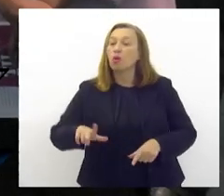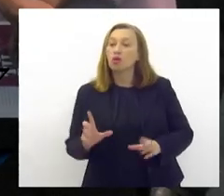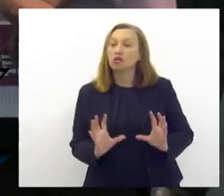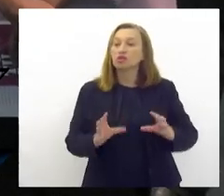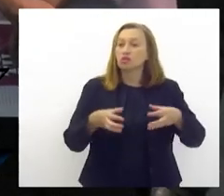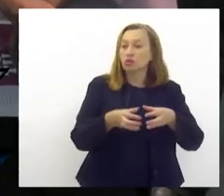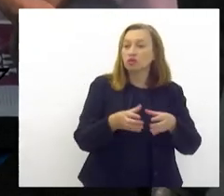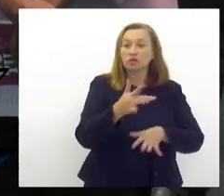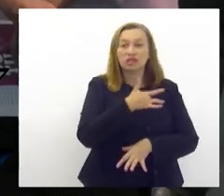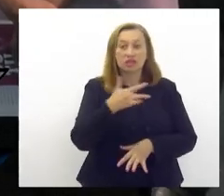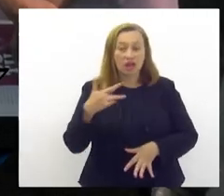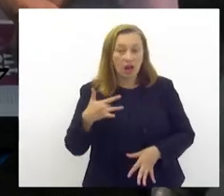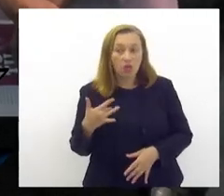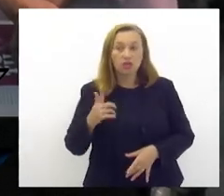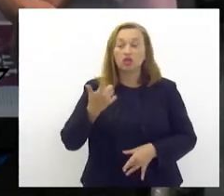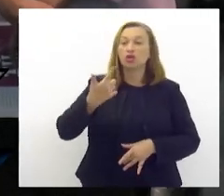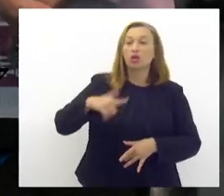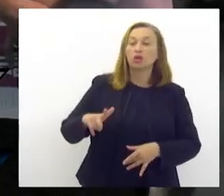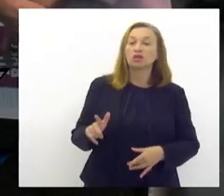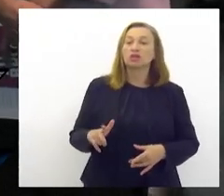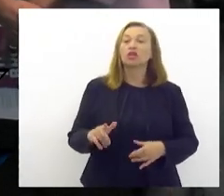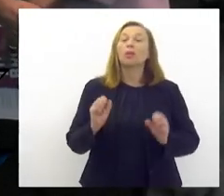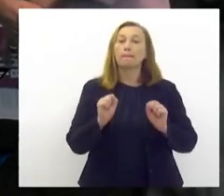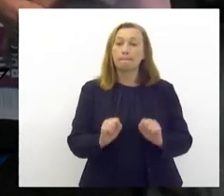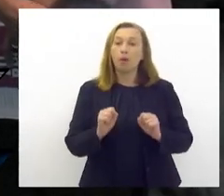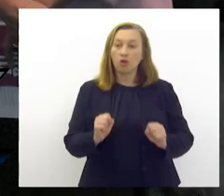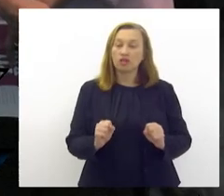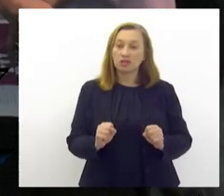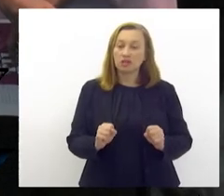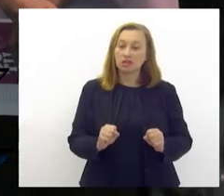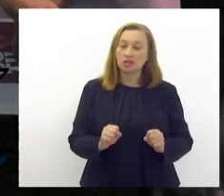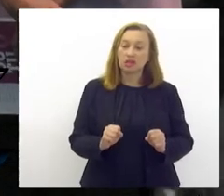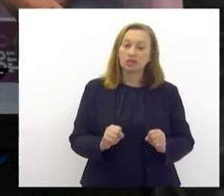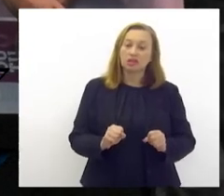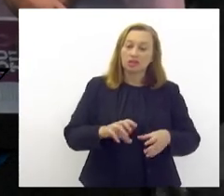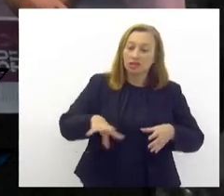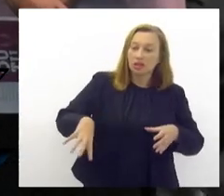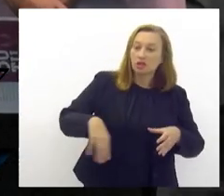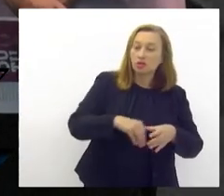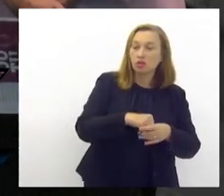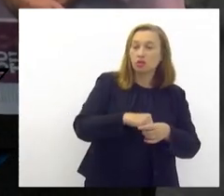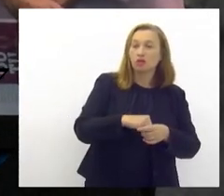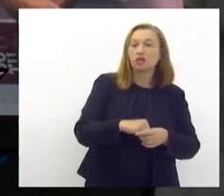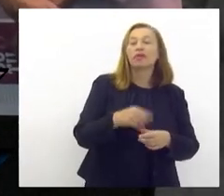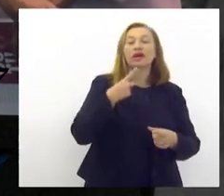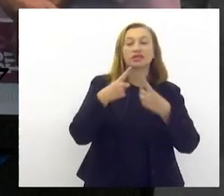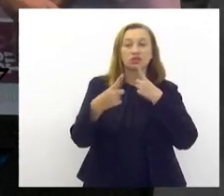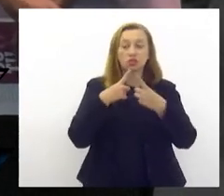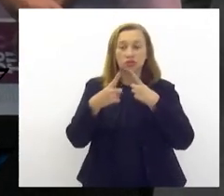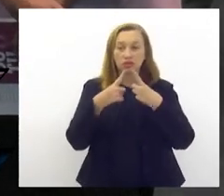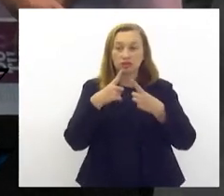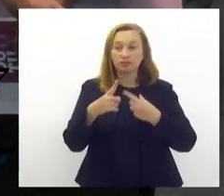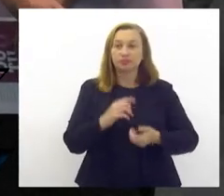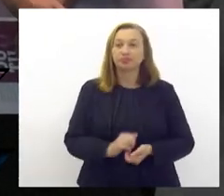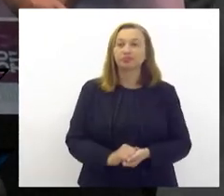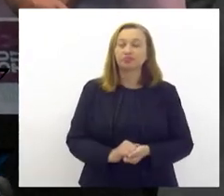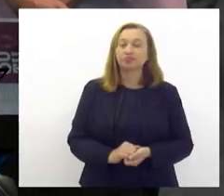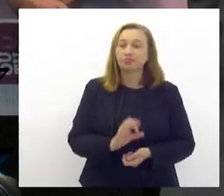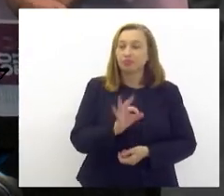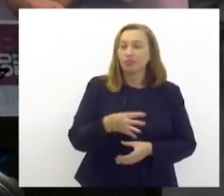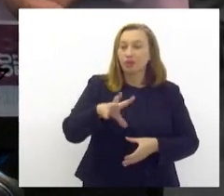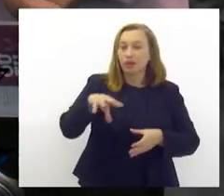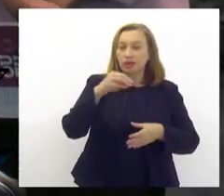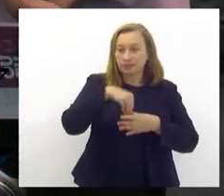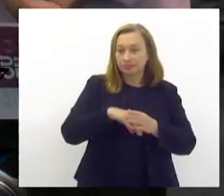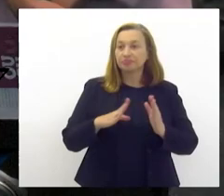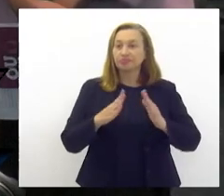como a de Saúde e tantas outras, possam se irmanar para que esse debate seja um debate concreto dentro dessa